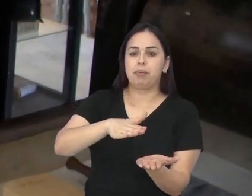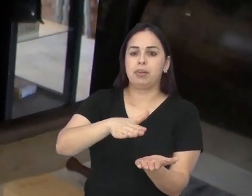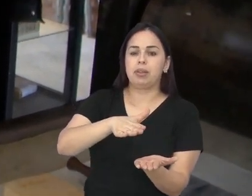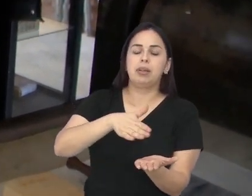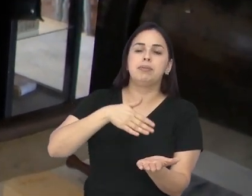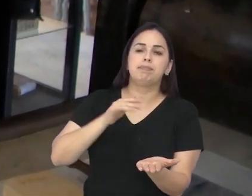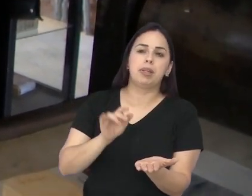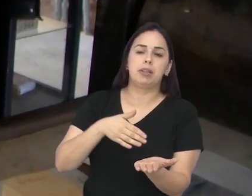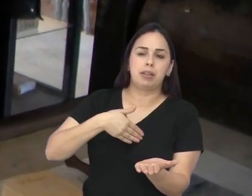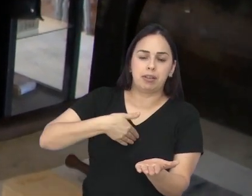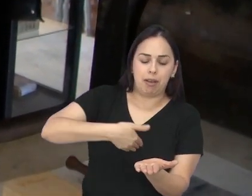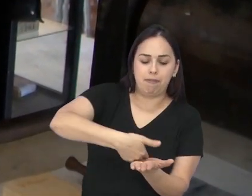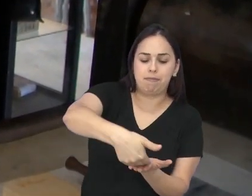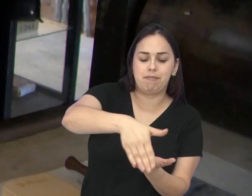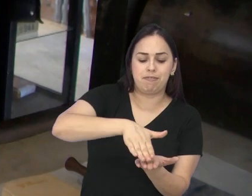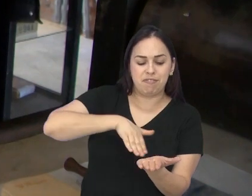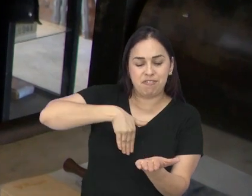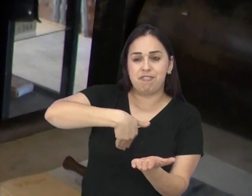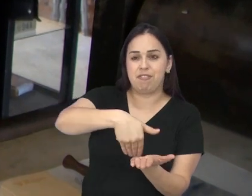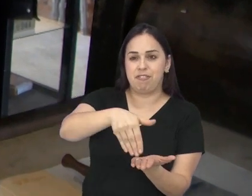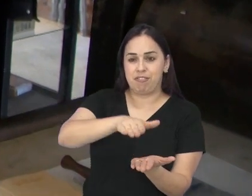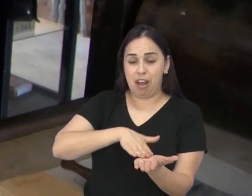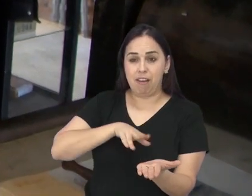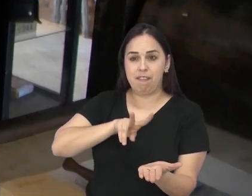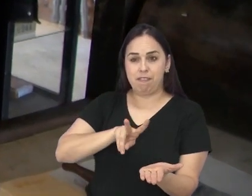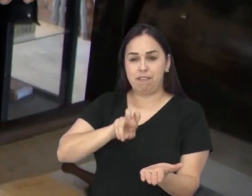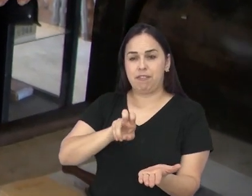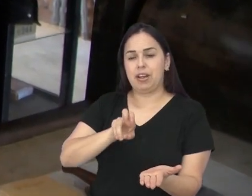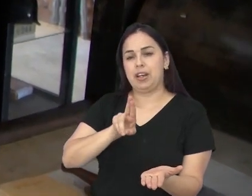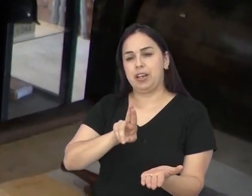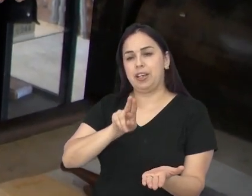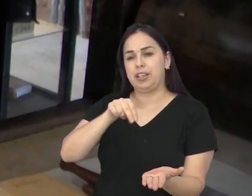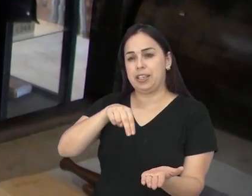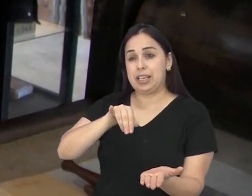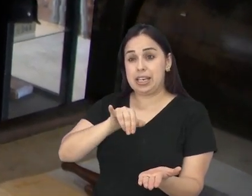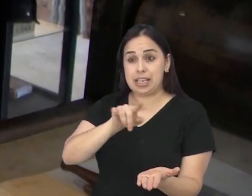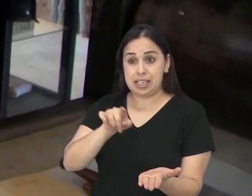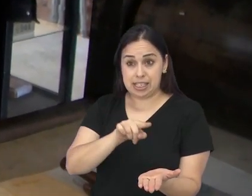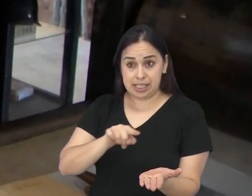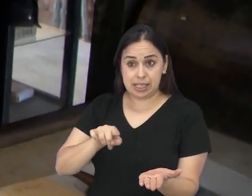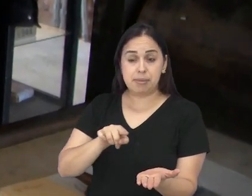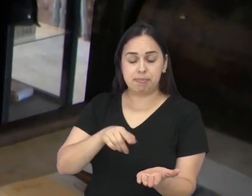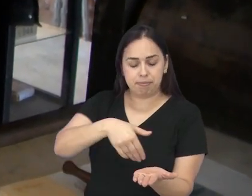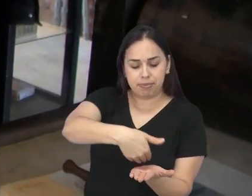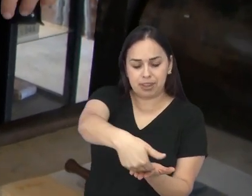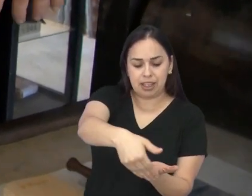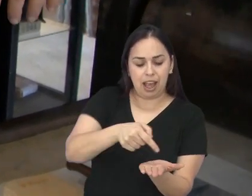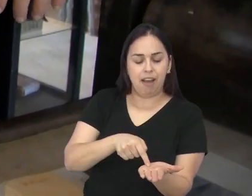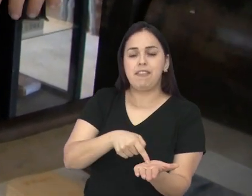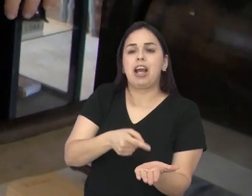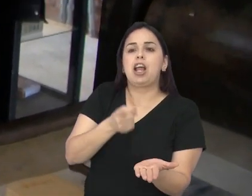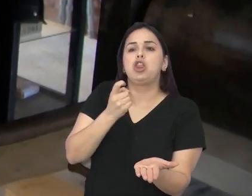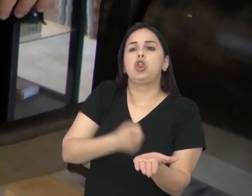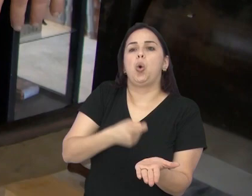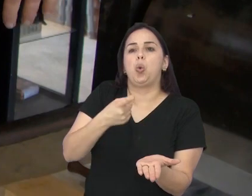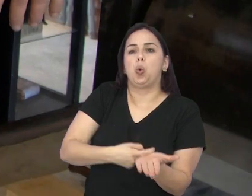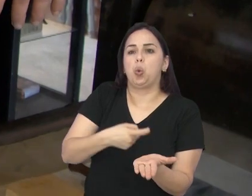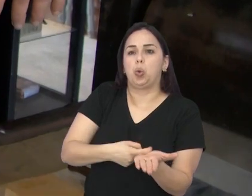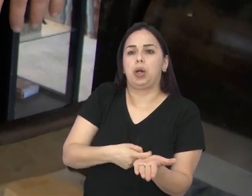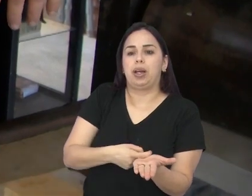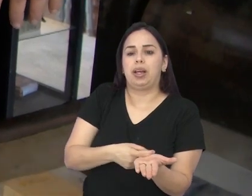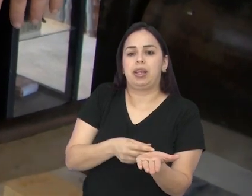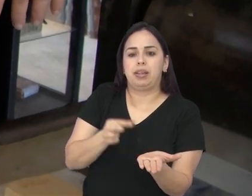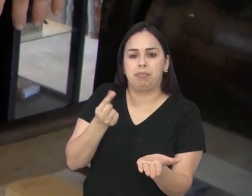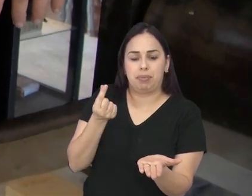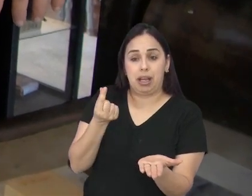uma coisa que chamamos verniz, um verniz betuminoso, que endurece, e com uma ponta